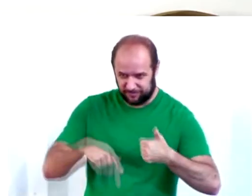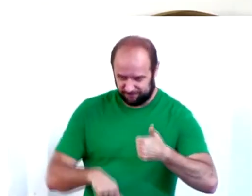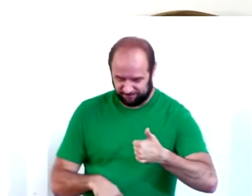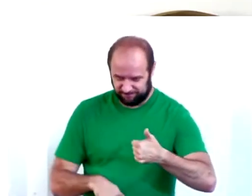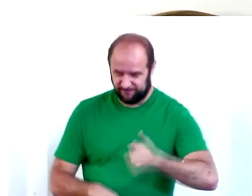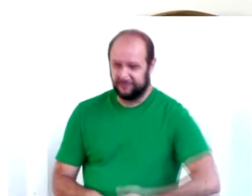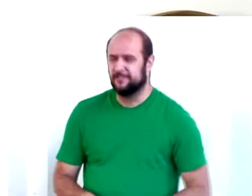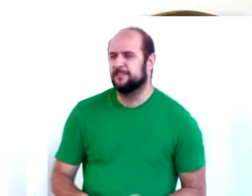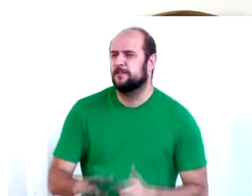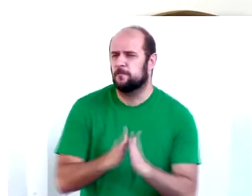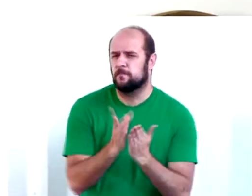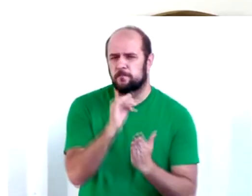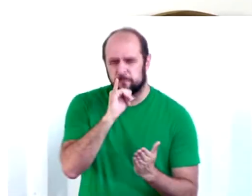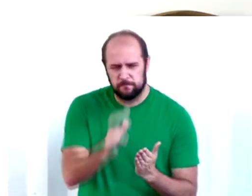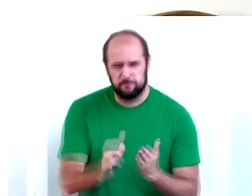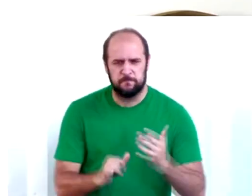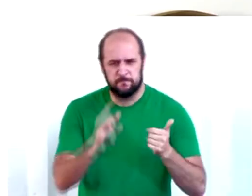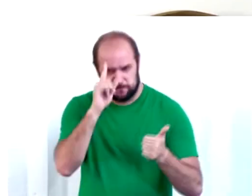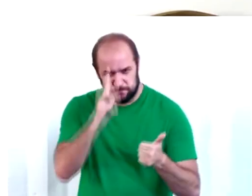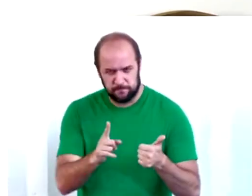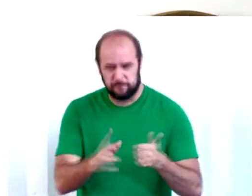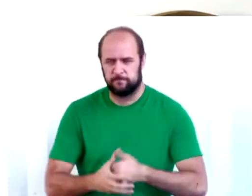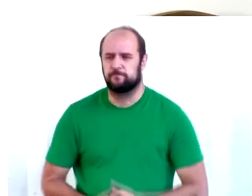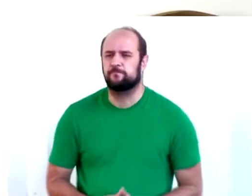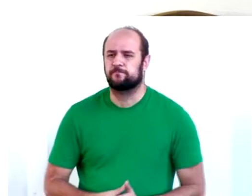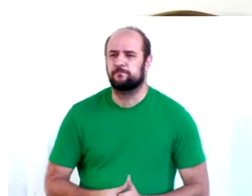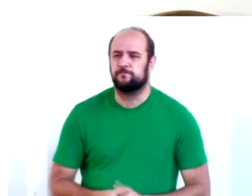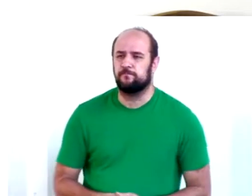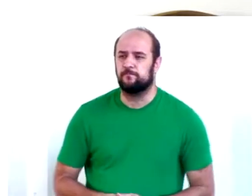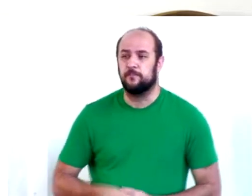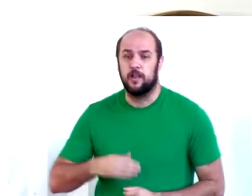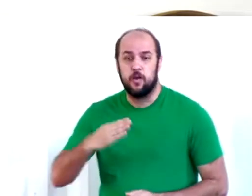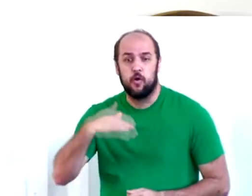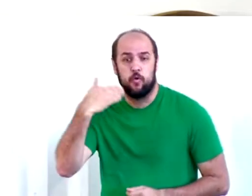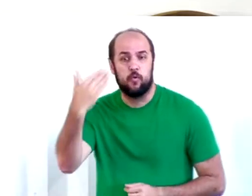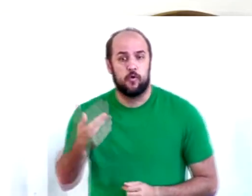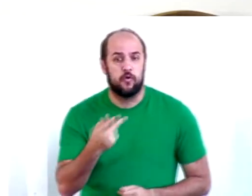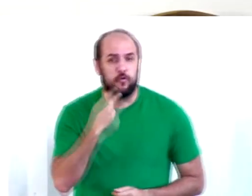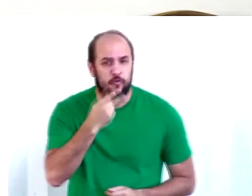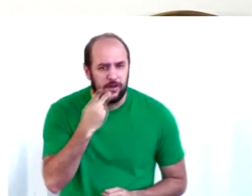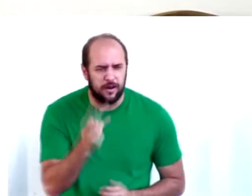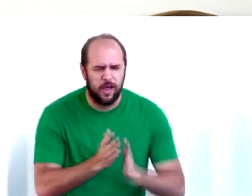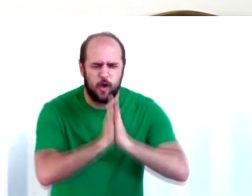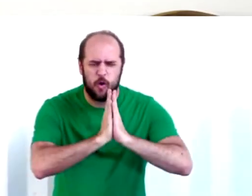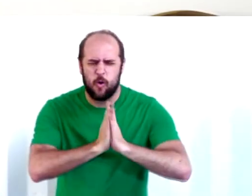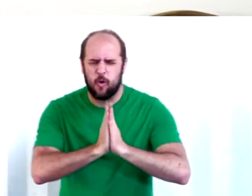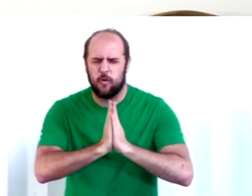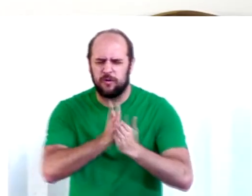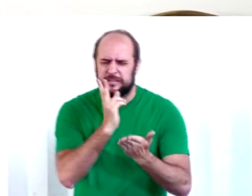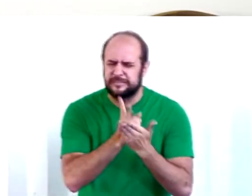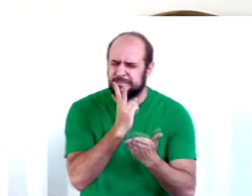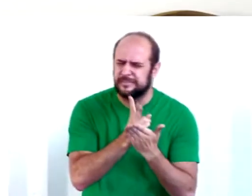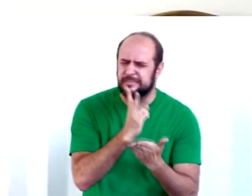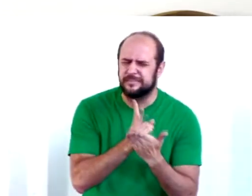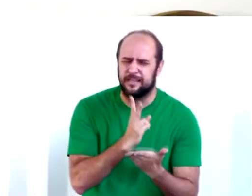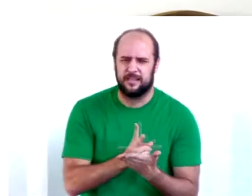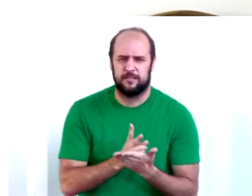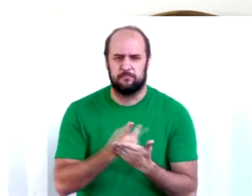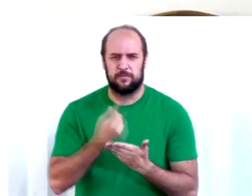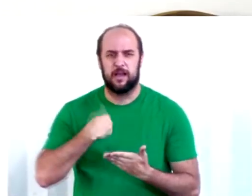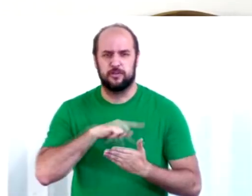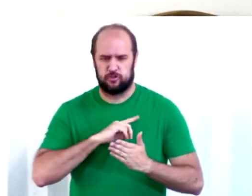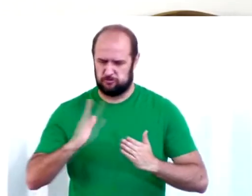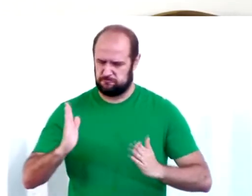lá, para o que a palavra de Deus manda. Quando a palavra de Deus diz orai sem cessar, nós juntamos as nossas